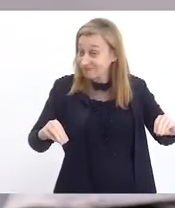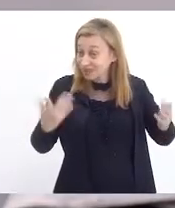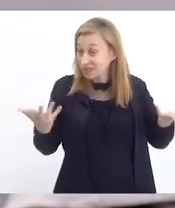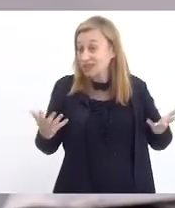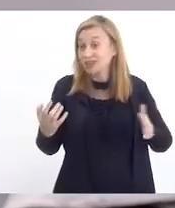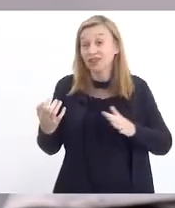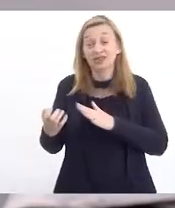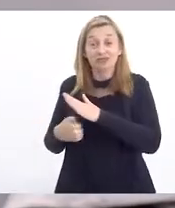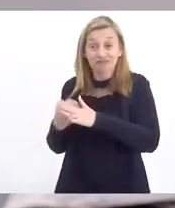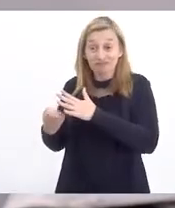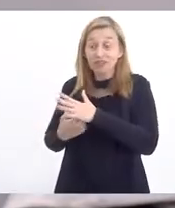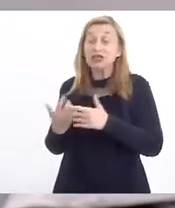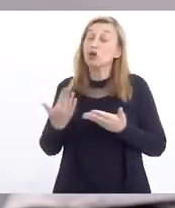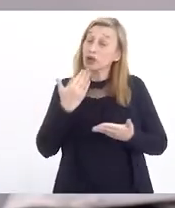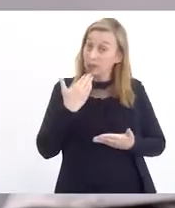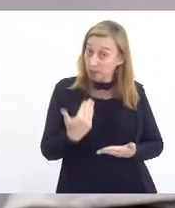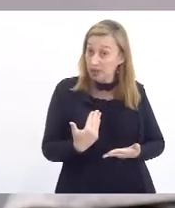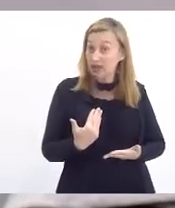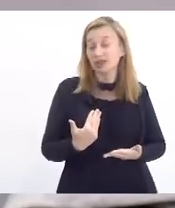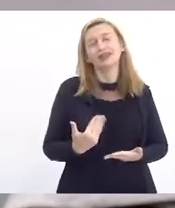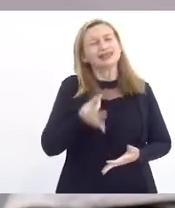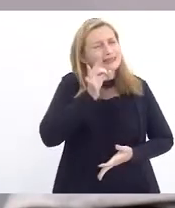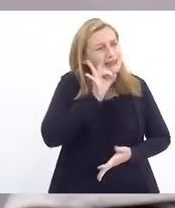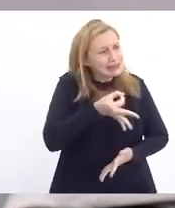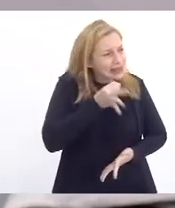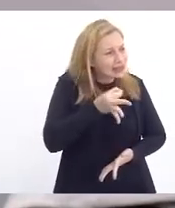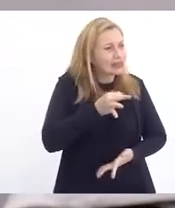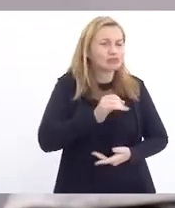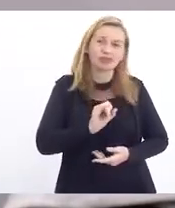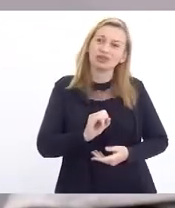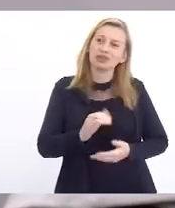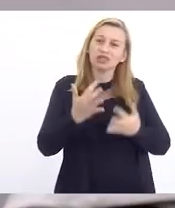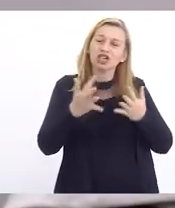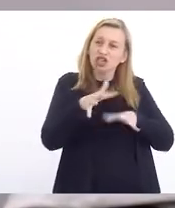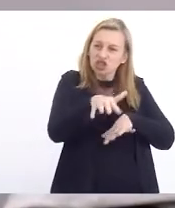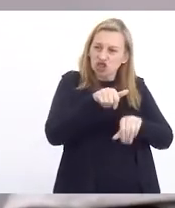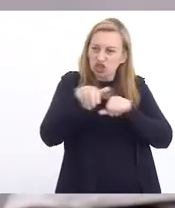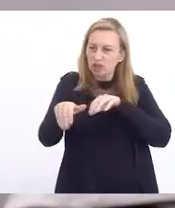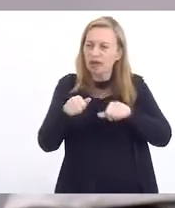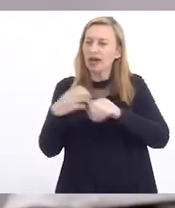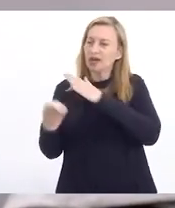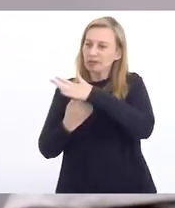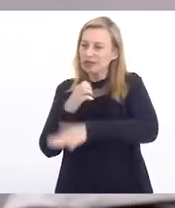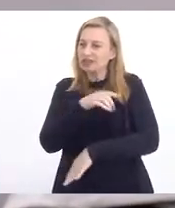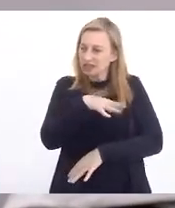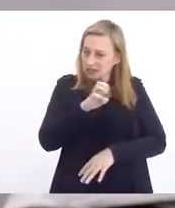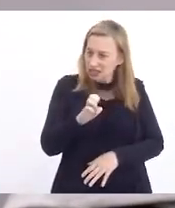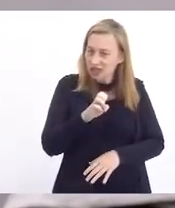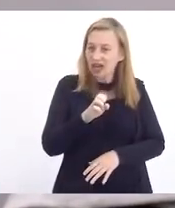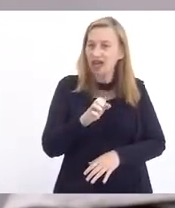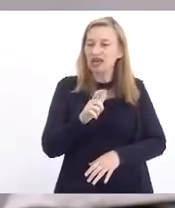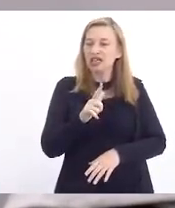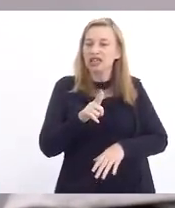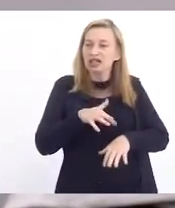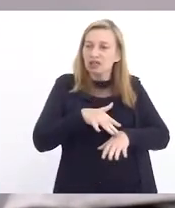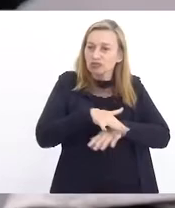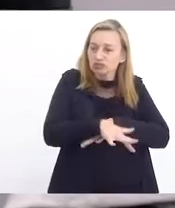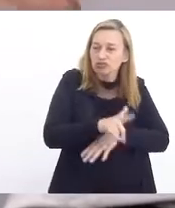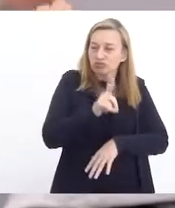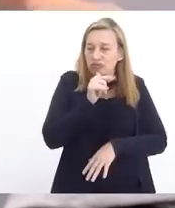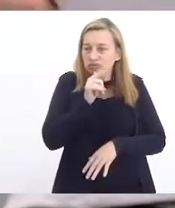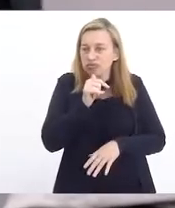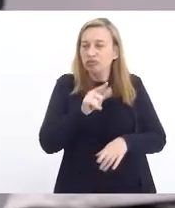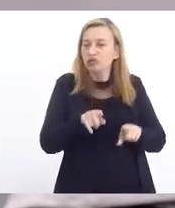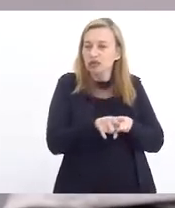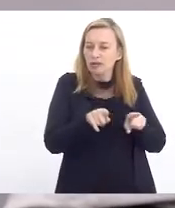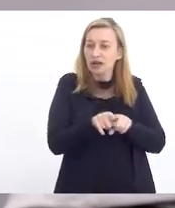concessionárias. Então, eu queria sugerir especificamente, chama a SEDAE, fornecedora de água, chama as